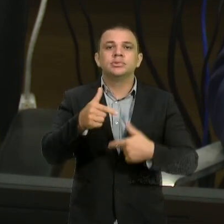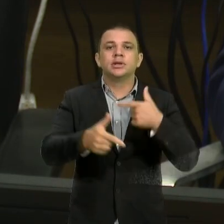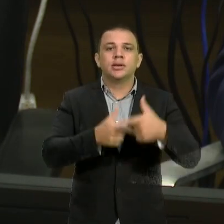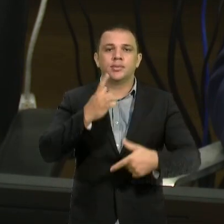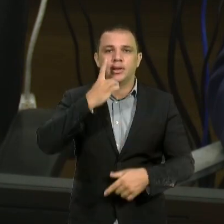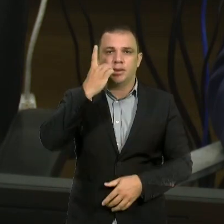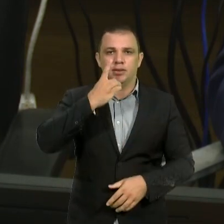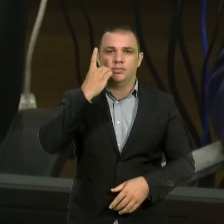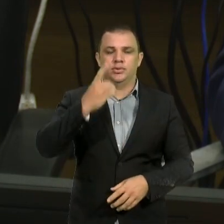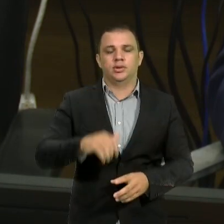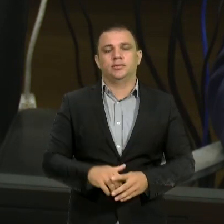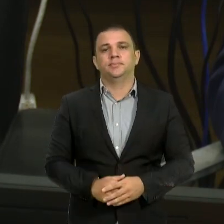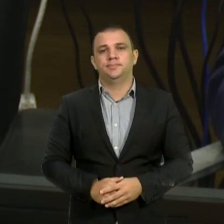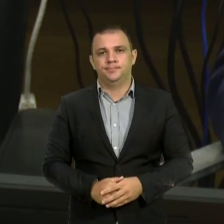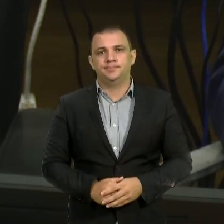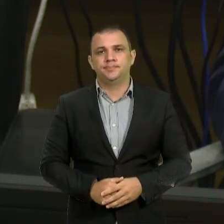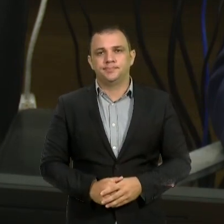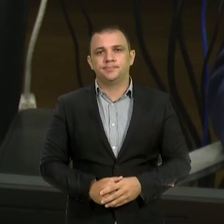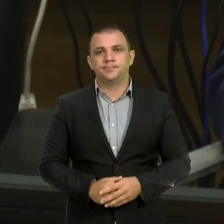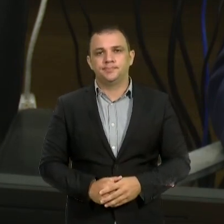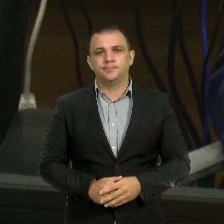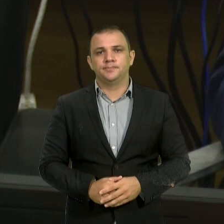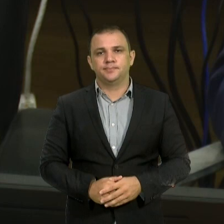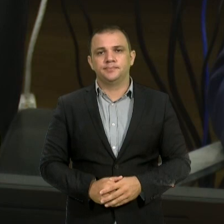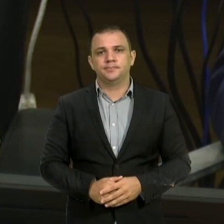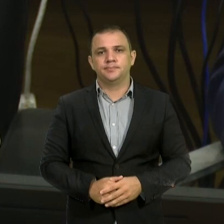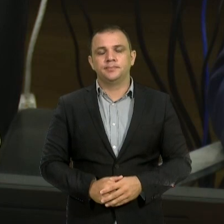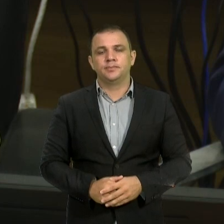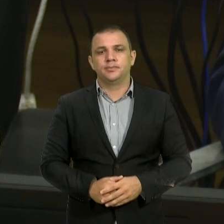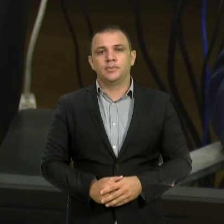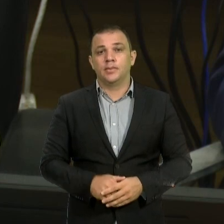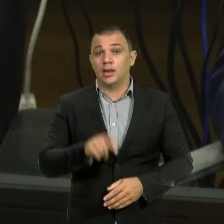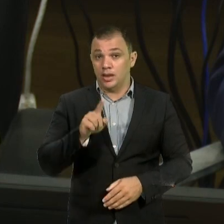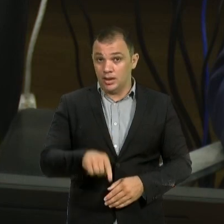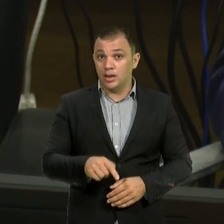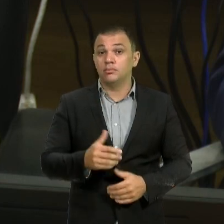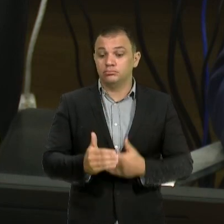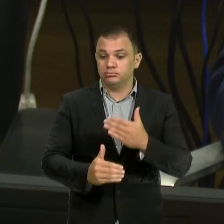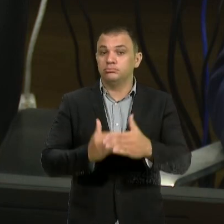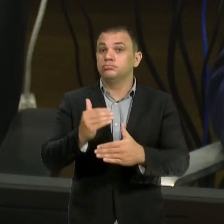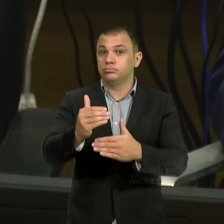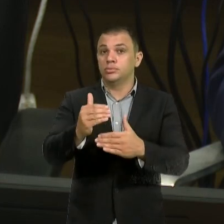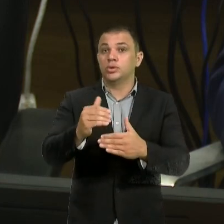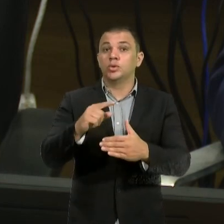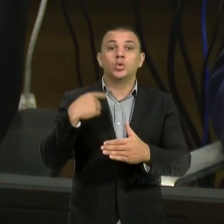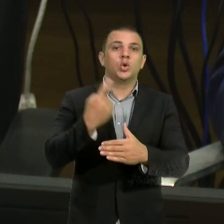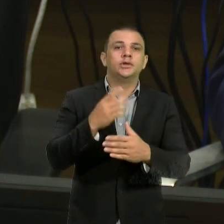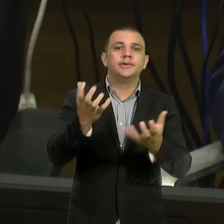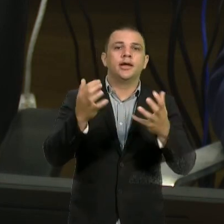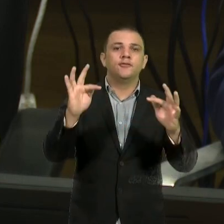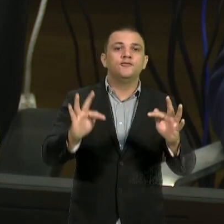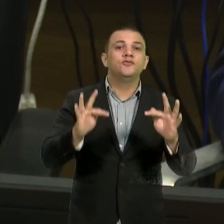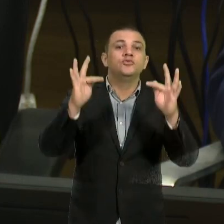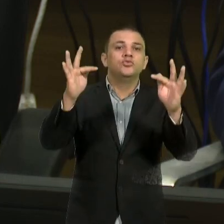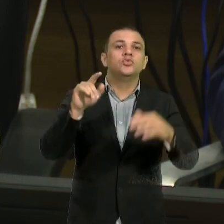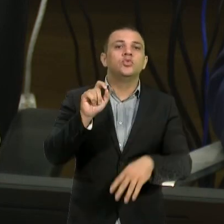Definitivamente, um grande passo em direção ao futuro que buscamos. Um futuro com